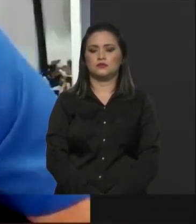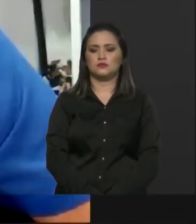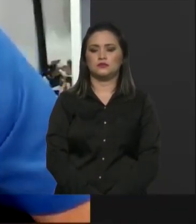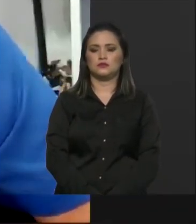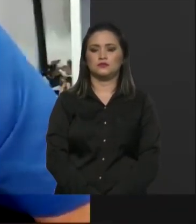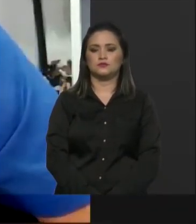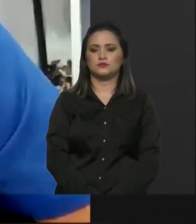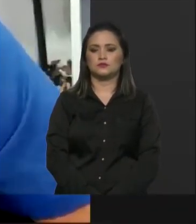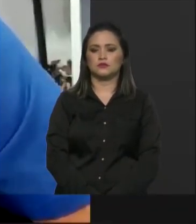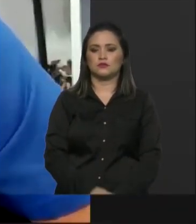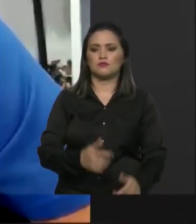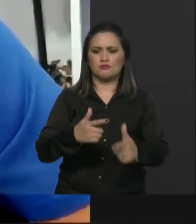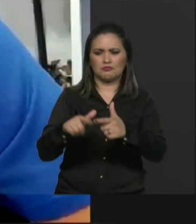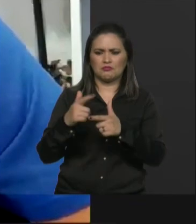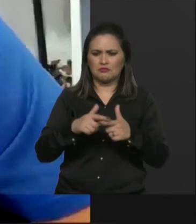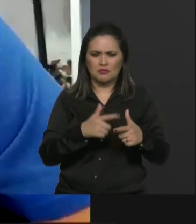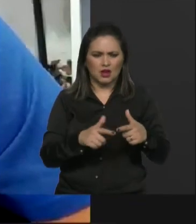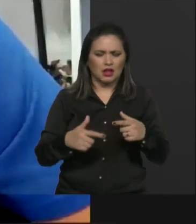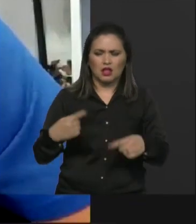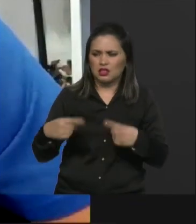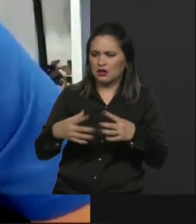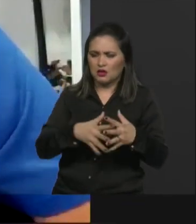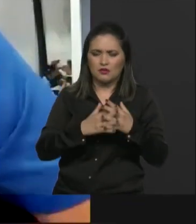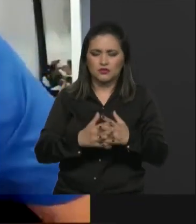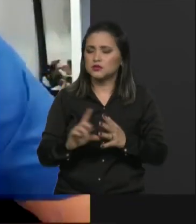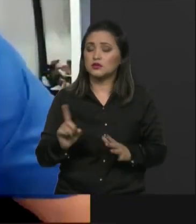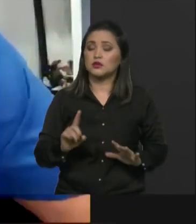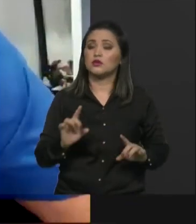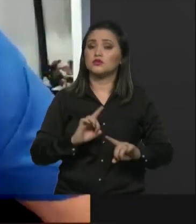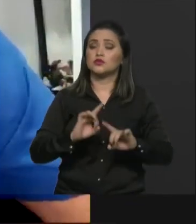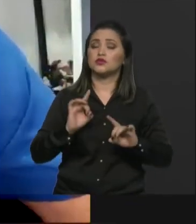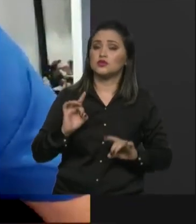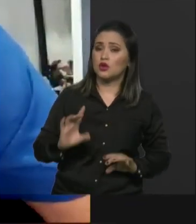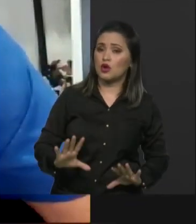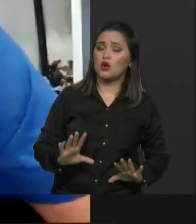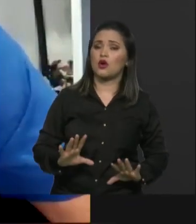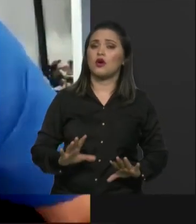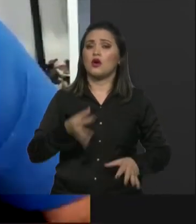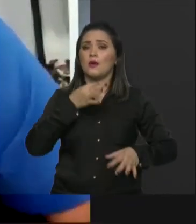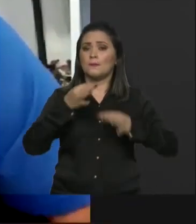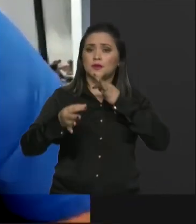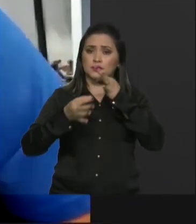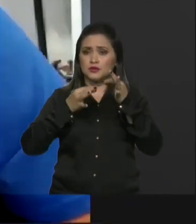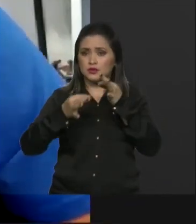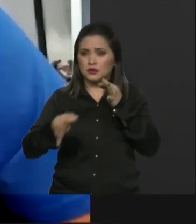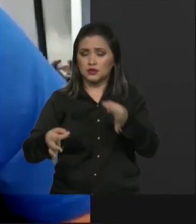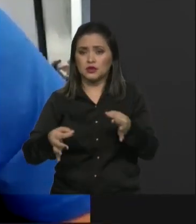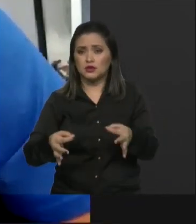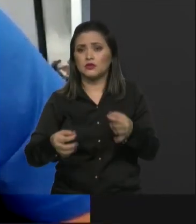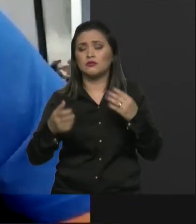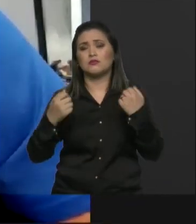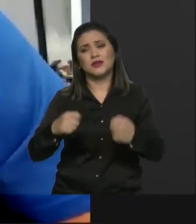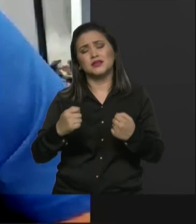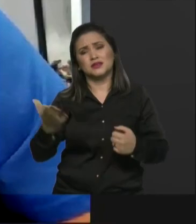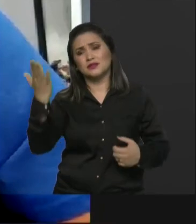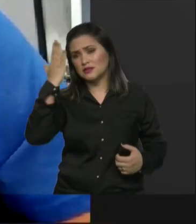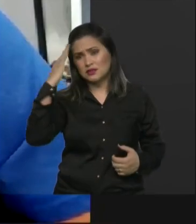questão de instrução desse aprendiz ali eterno da casa. Mas eu voto a favor, porque eu acho que é